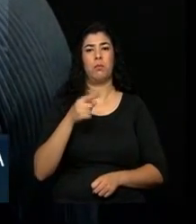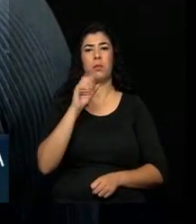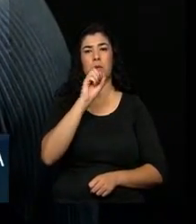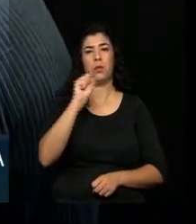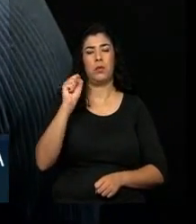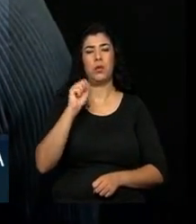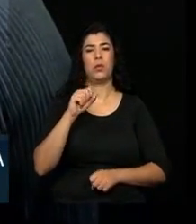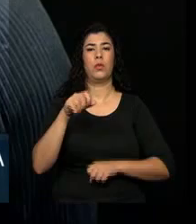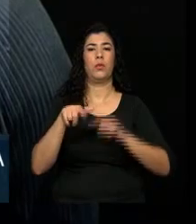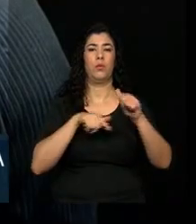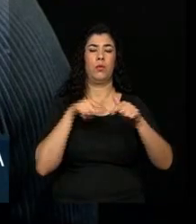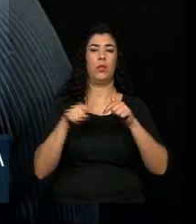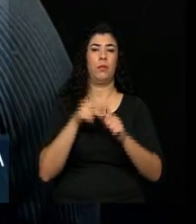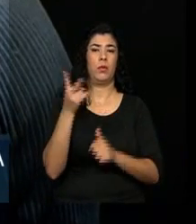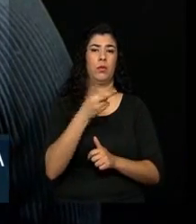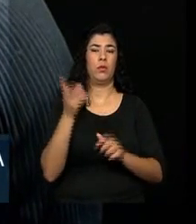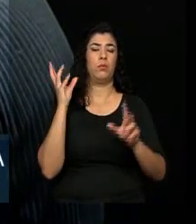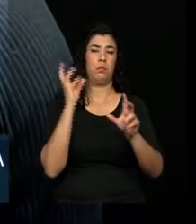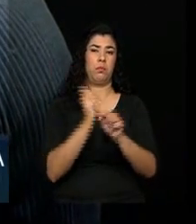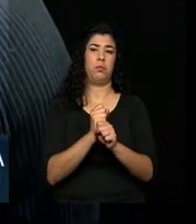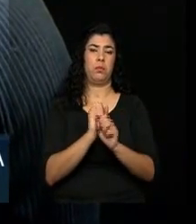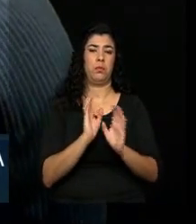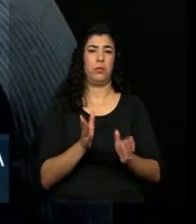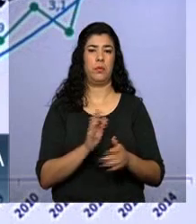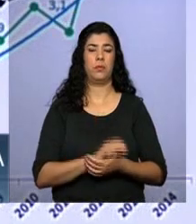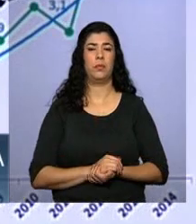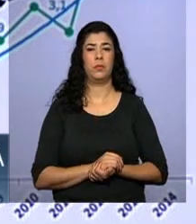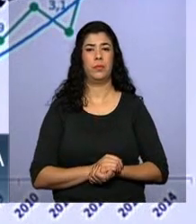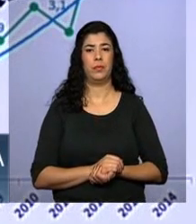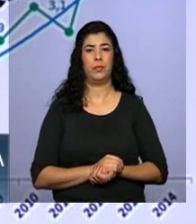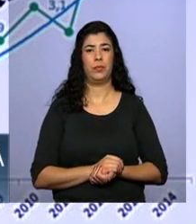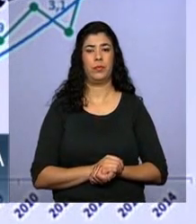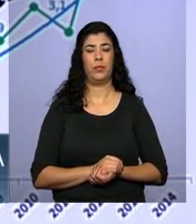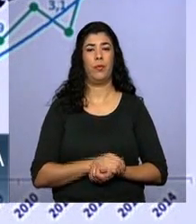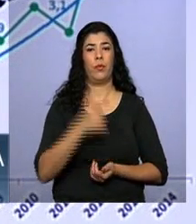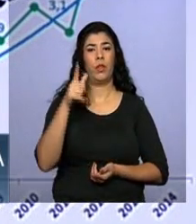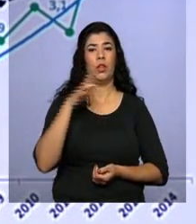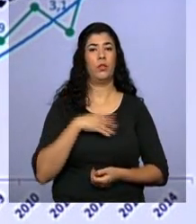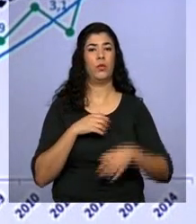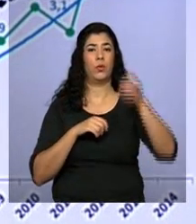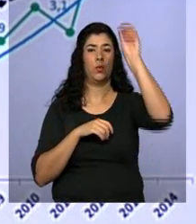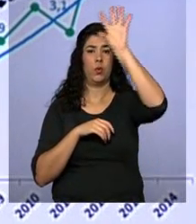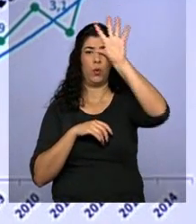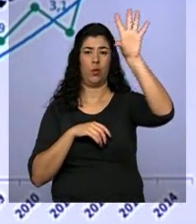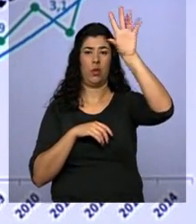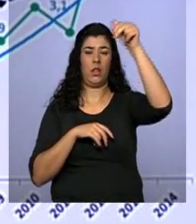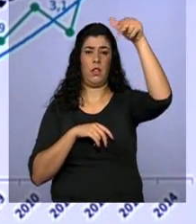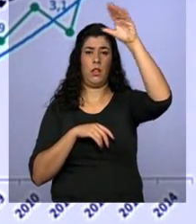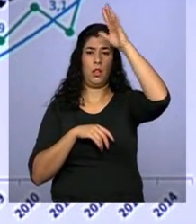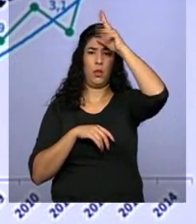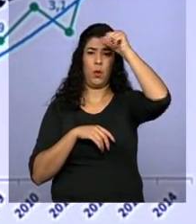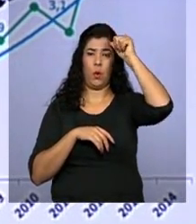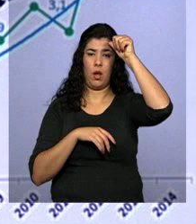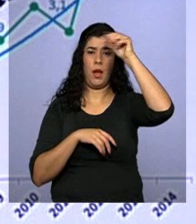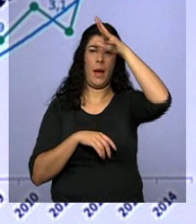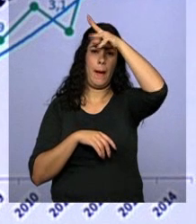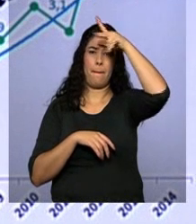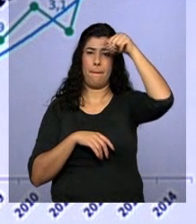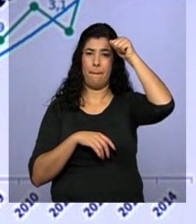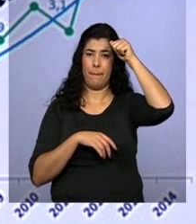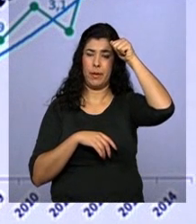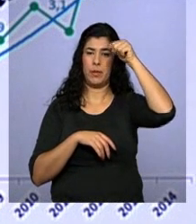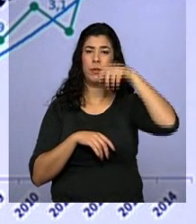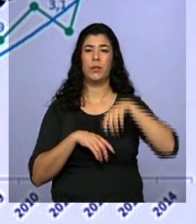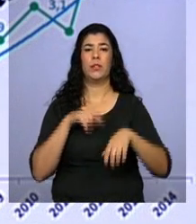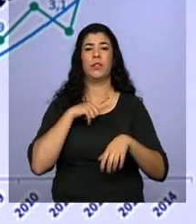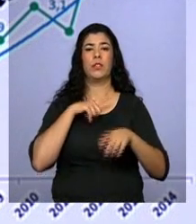nessas duas operações pode passar aqui na Amazônia Legal considerando que a Amazônia Legal pega ainda uma parte